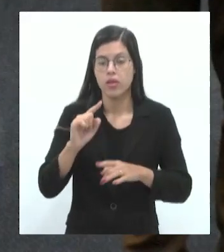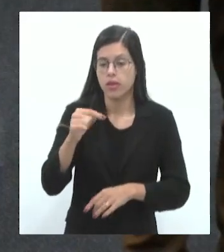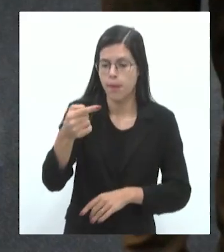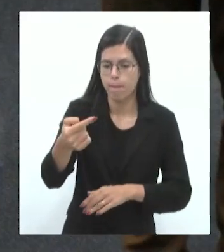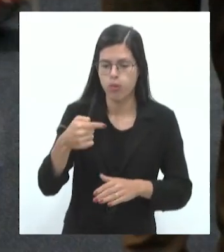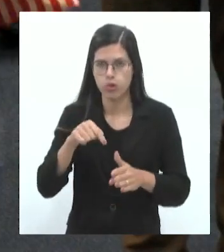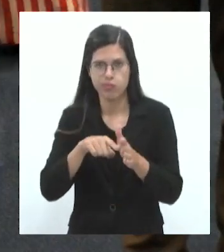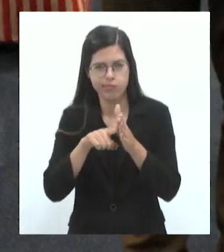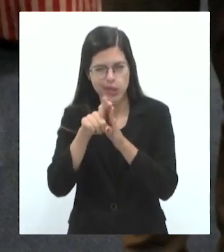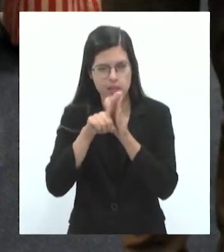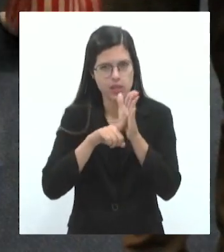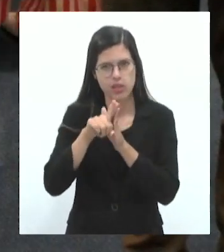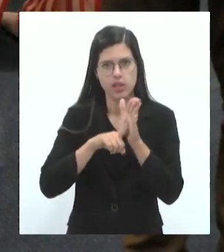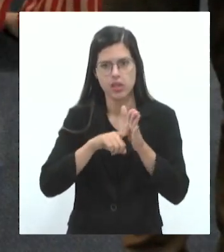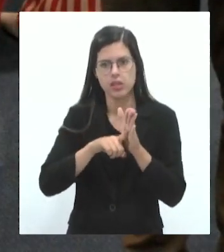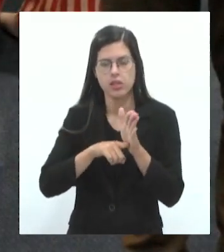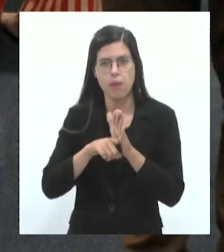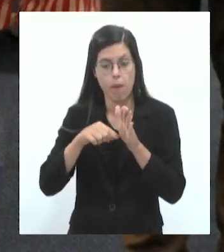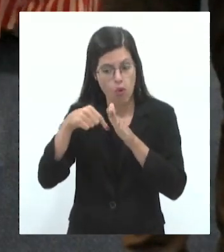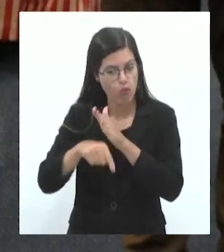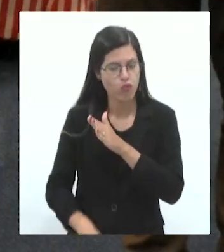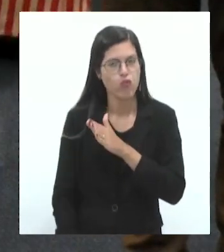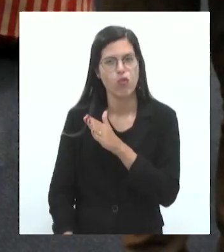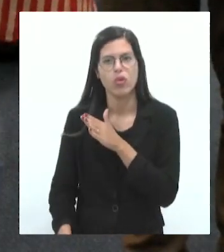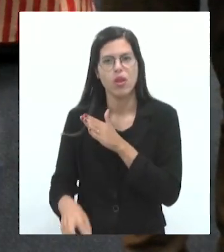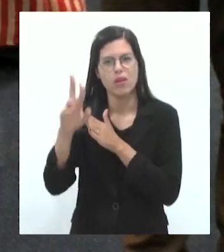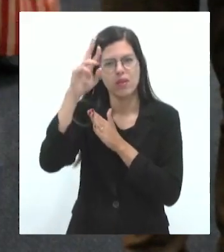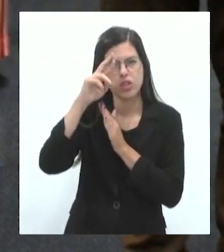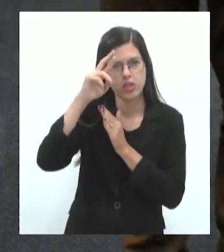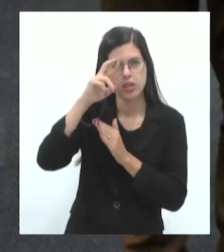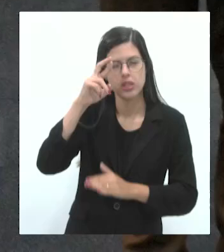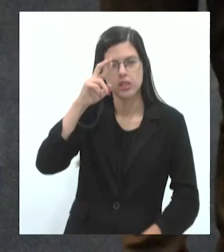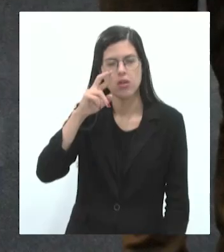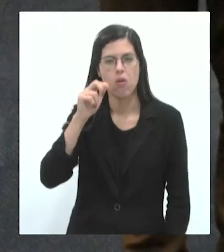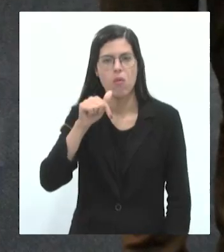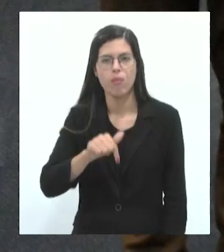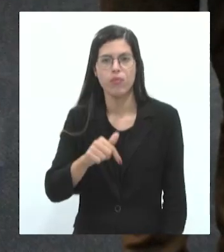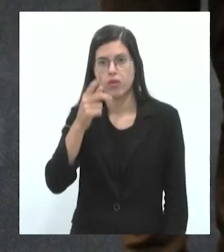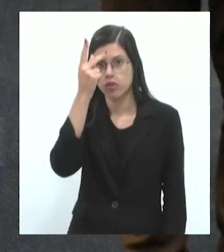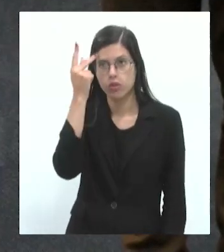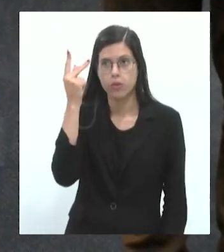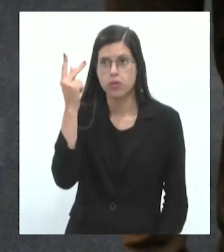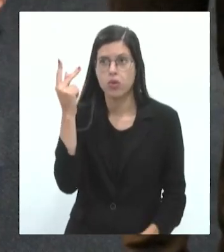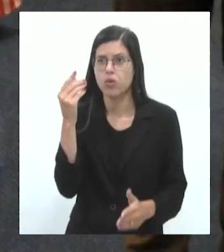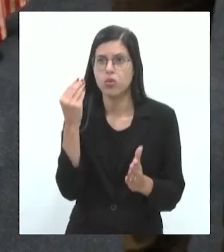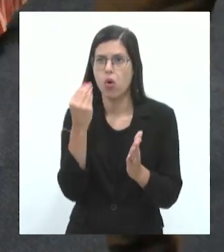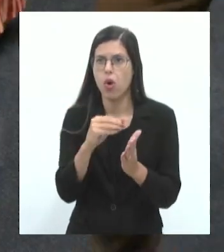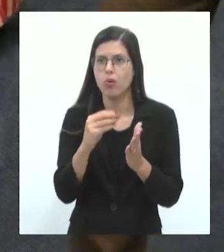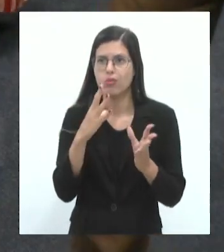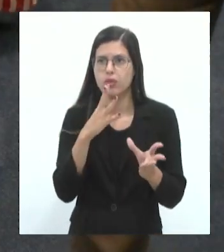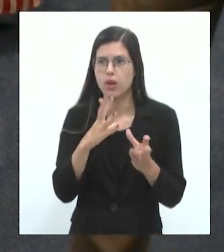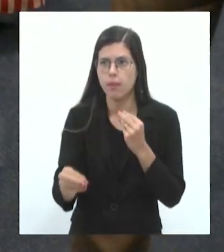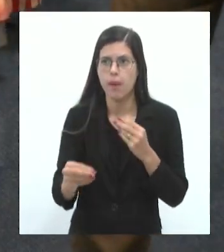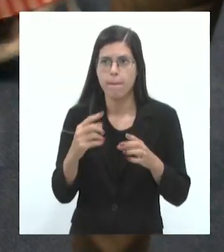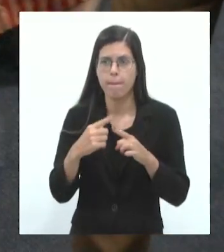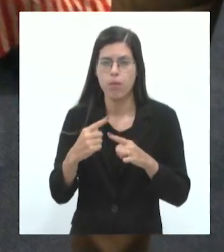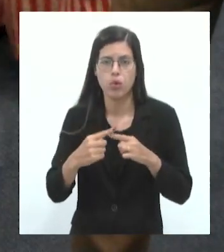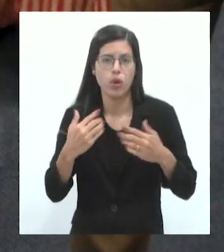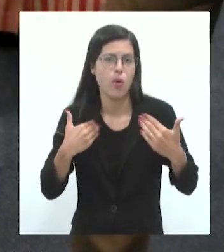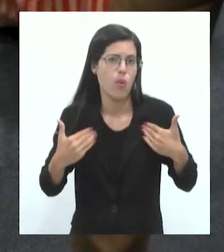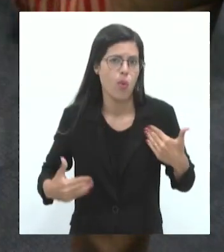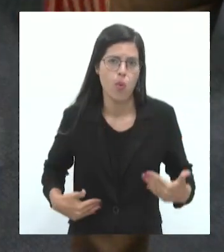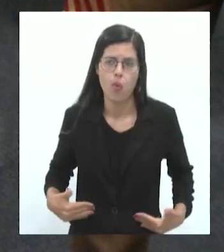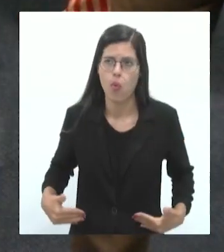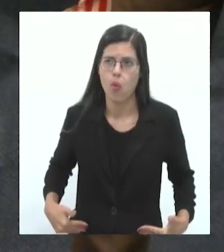das investigações, essas pessoas, elas são incluídas como desaparecidas, porque o corpo delas